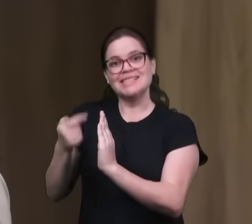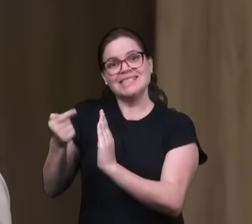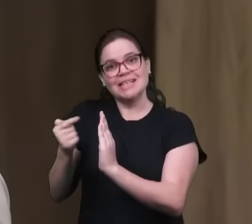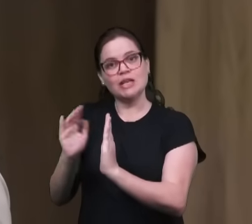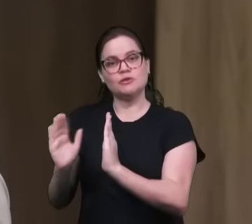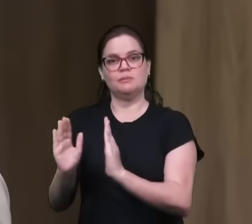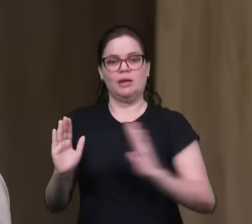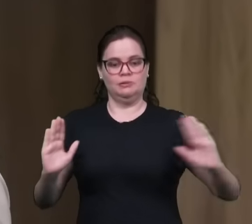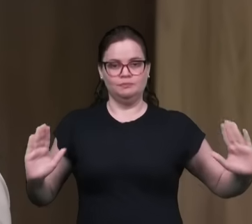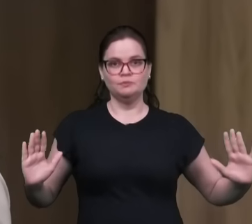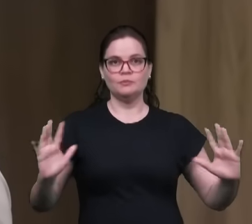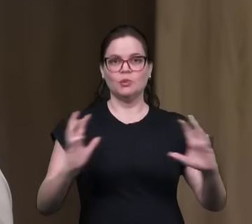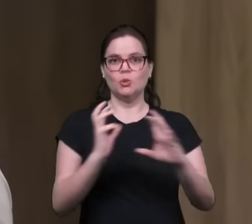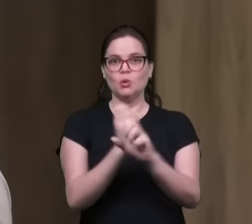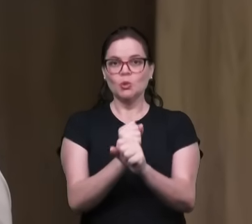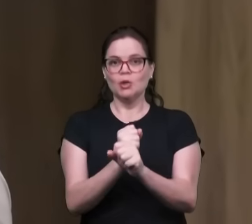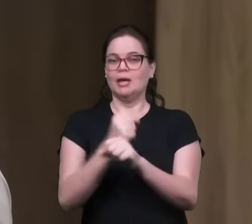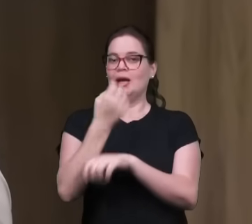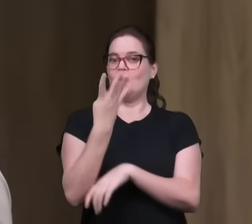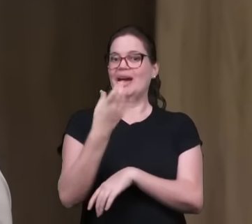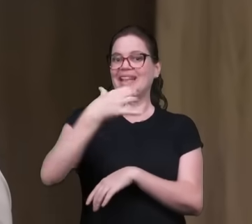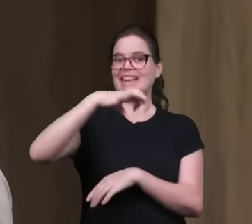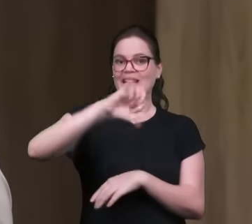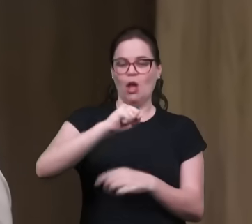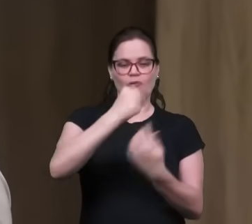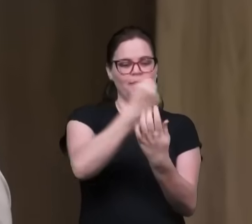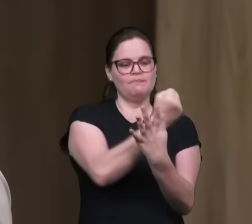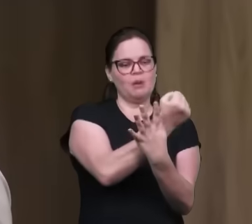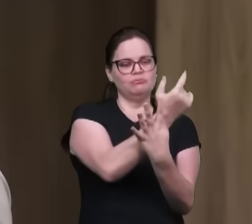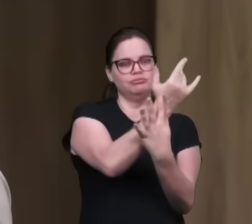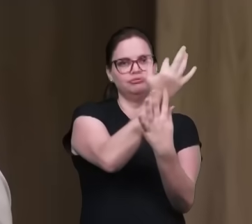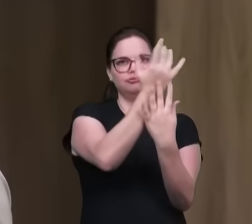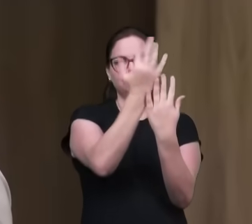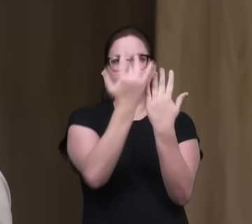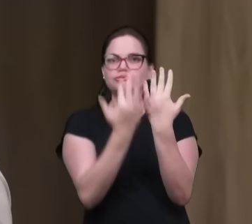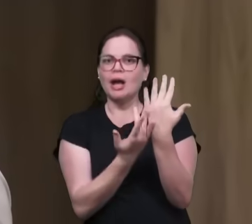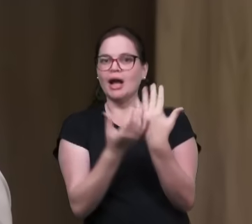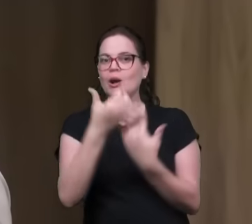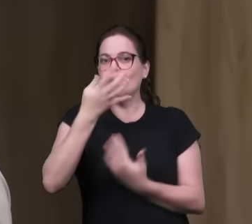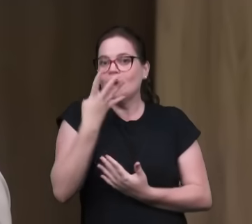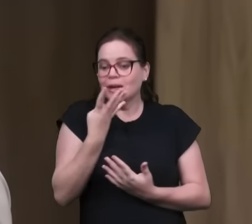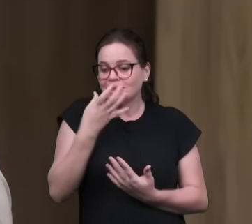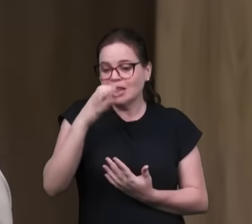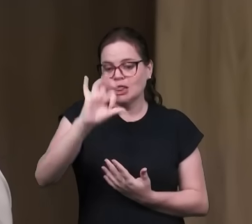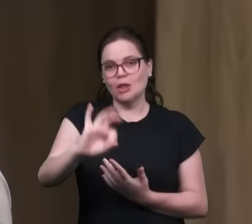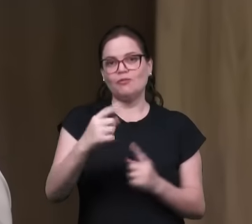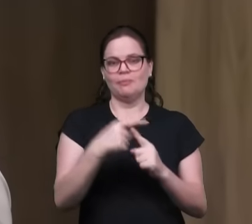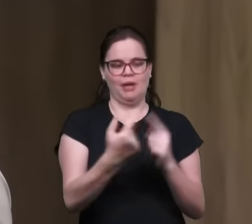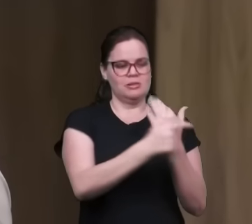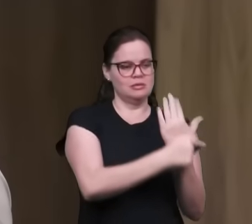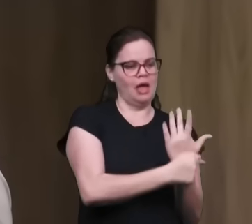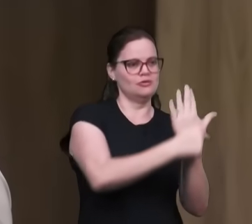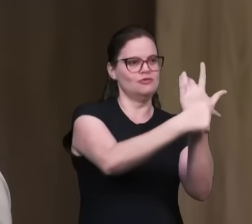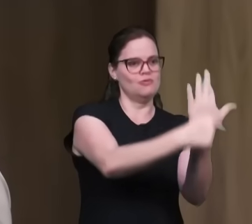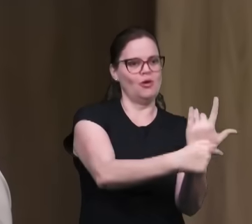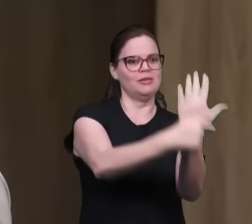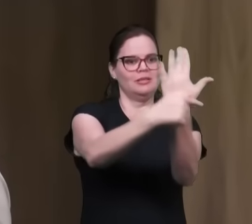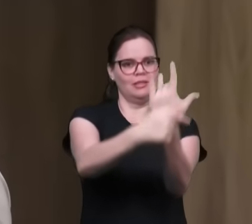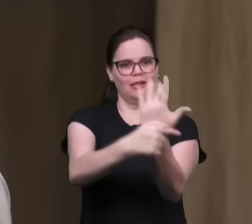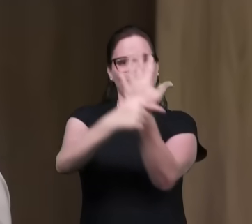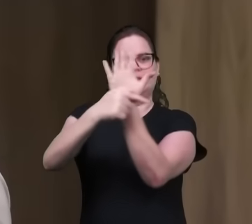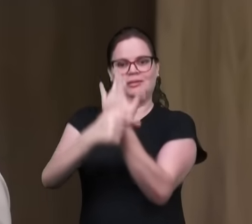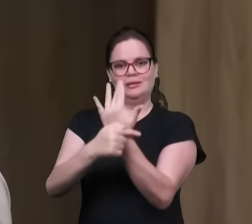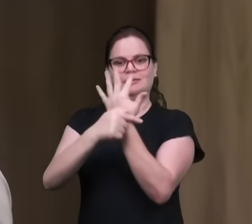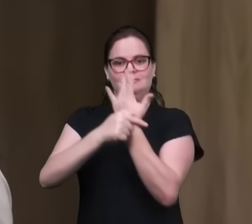no total, na conta, né? 49 lâmpadas iluminando todo o período da igreja através da revelação de Jesus. A